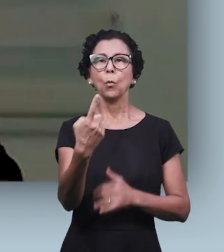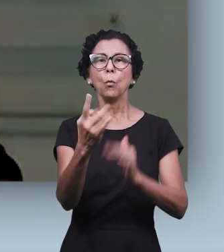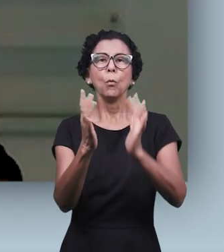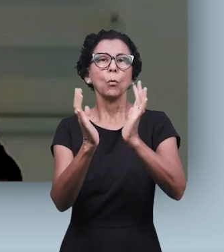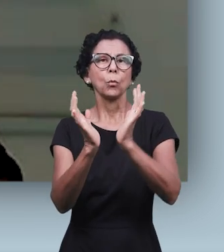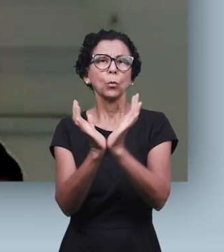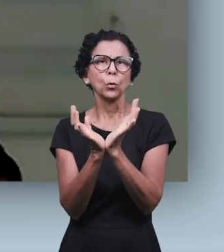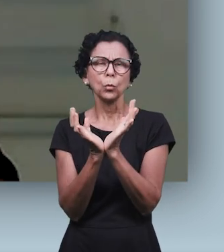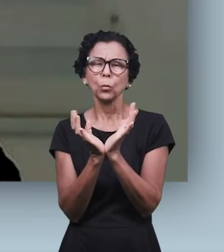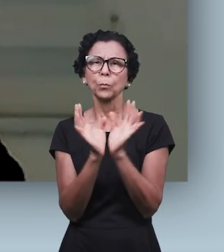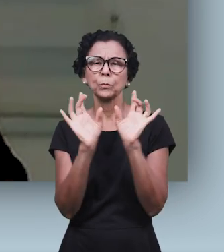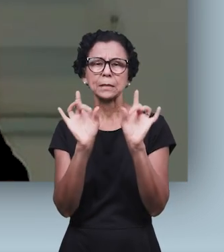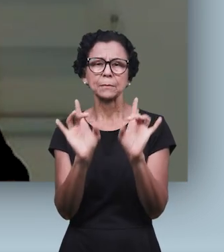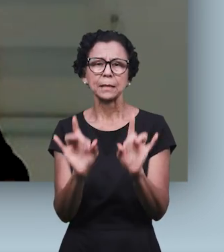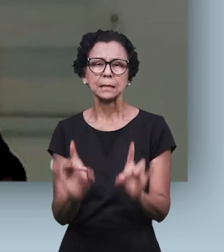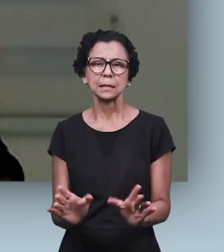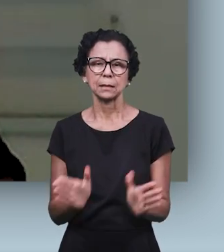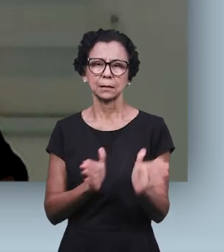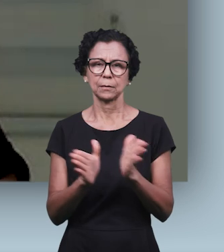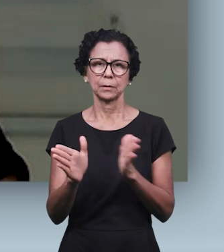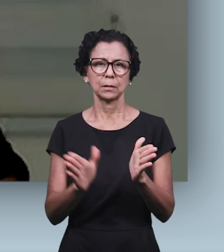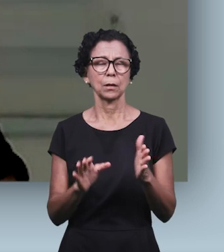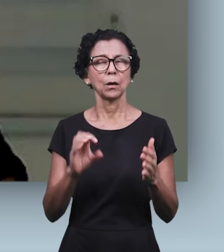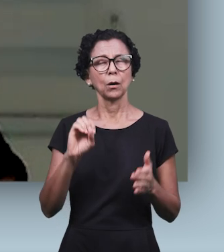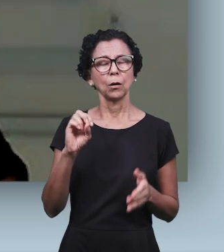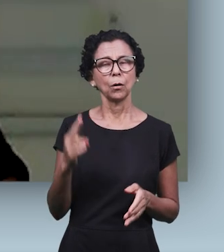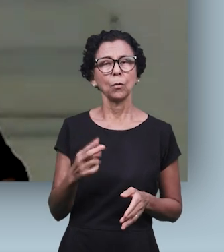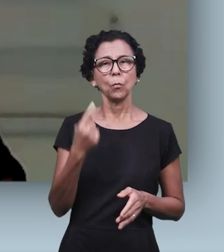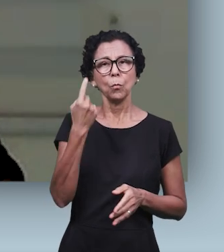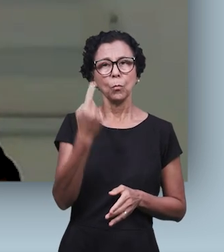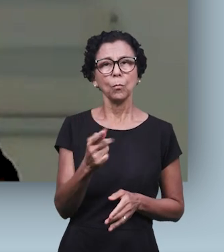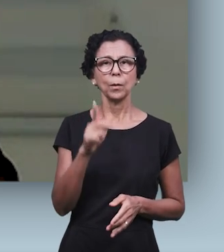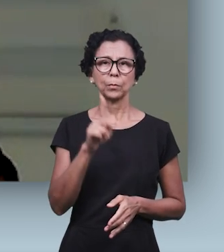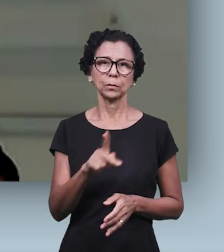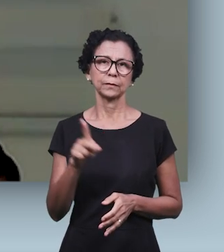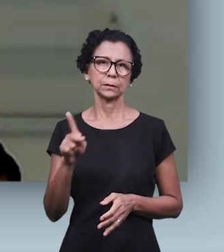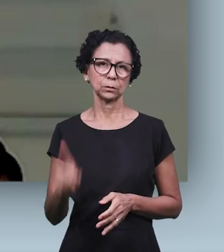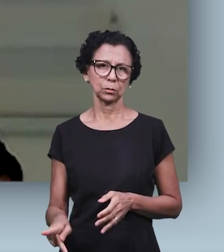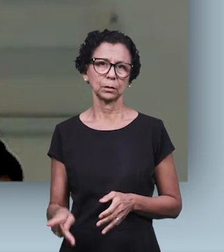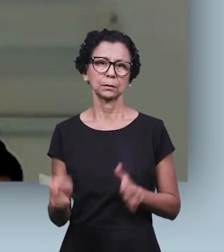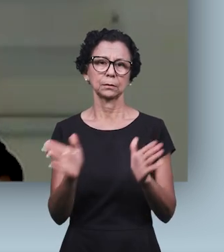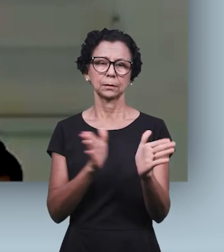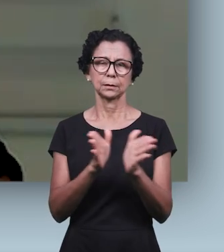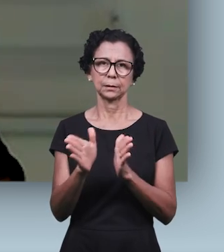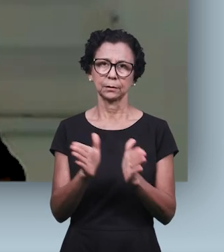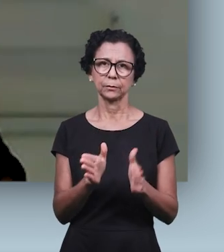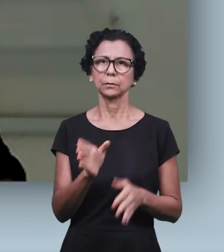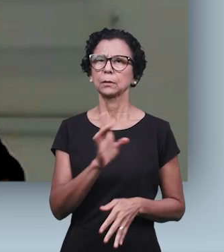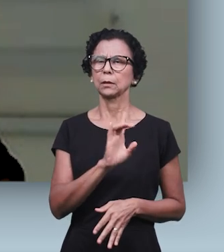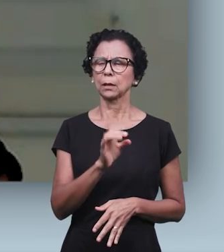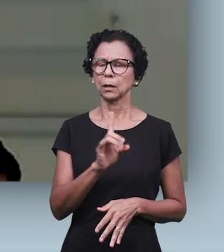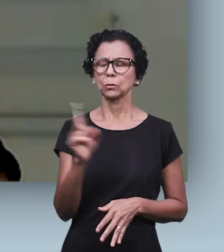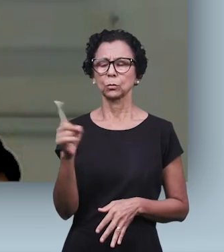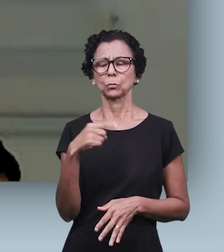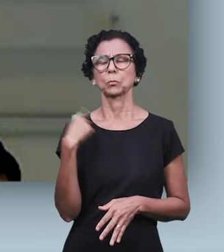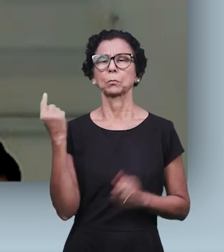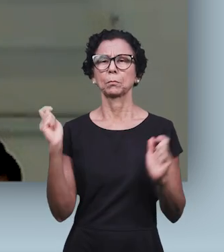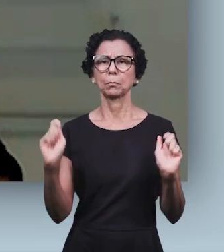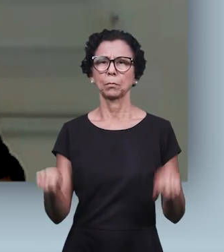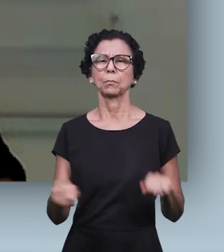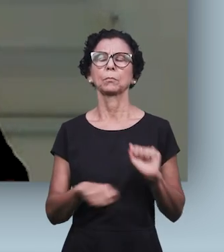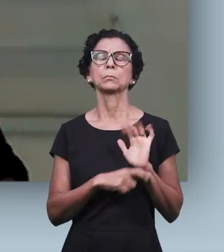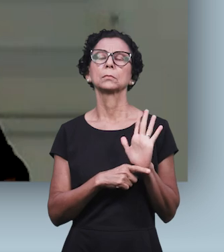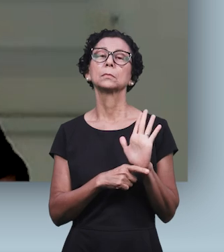para acessibilidade, não existe uma professora só para acessibilidade. Então, todas as professoras podem dar as aulas, podem